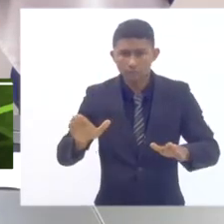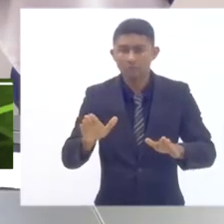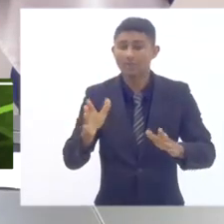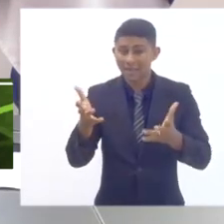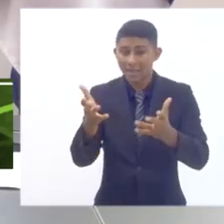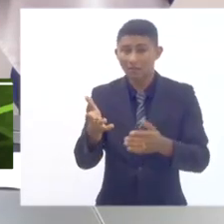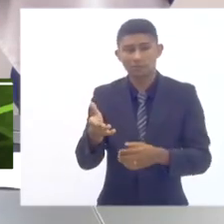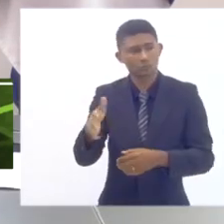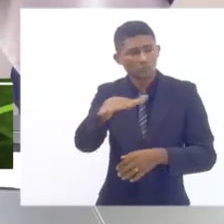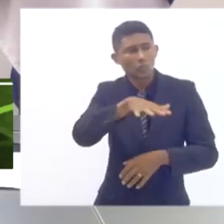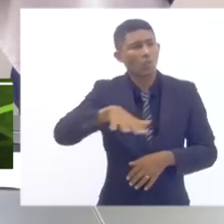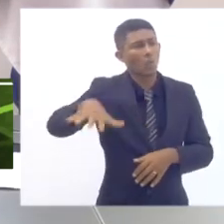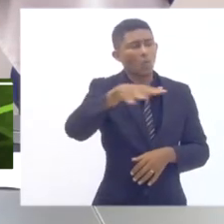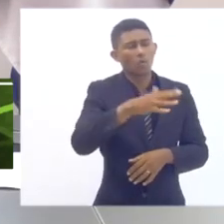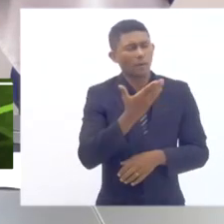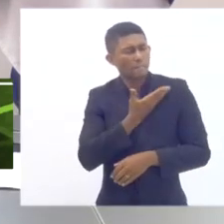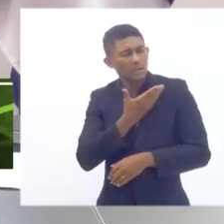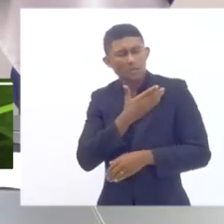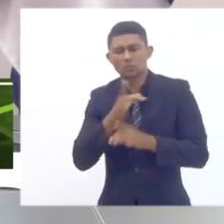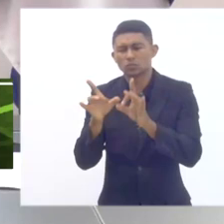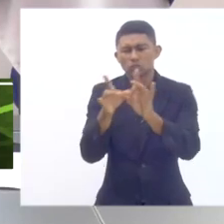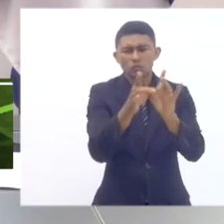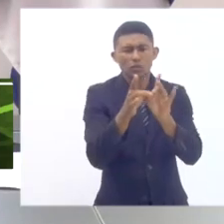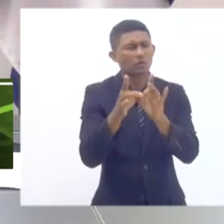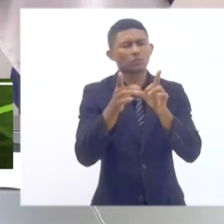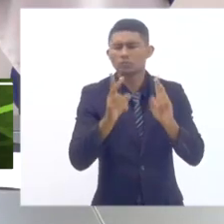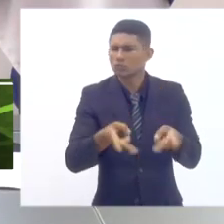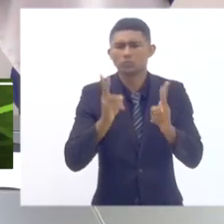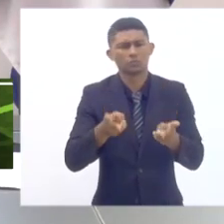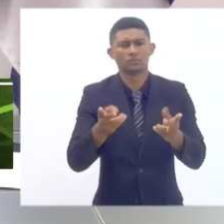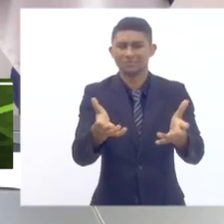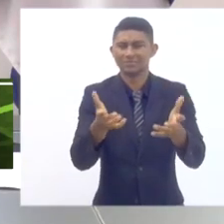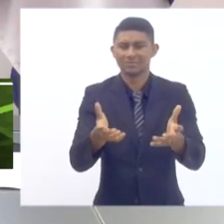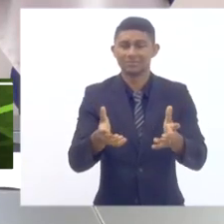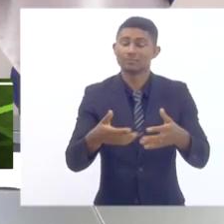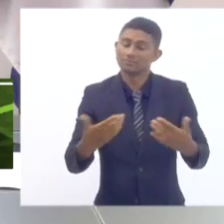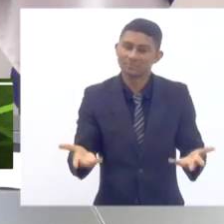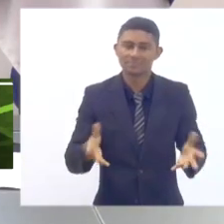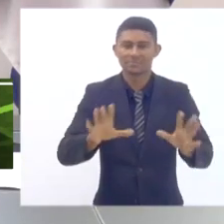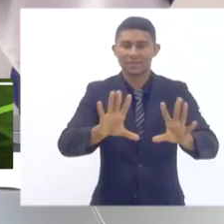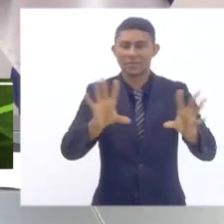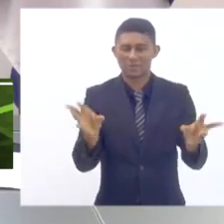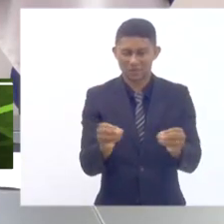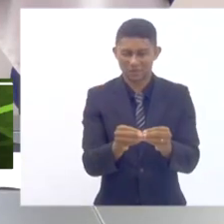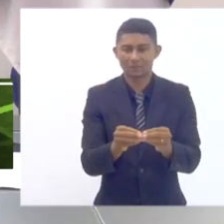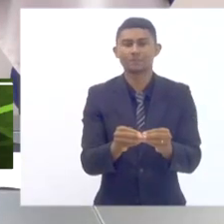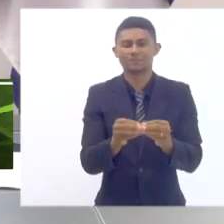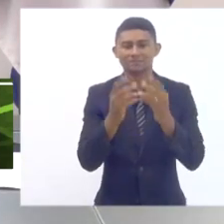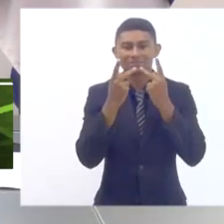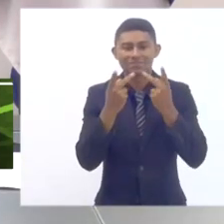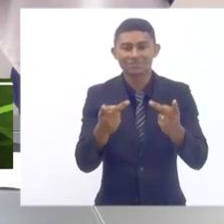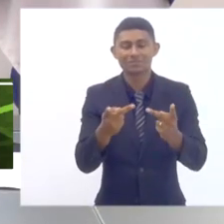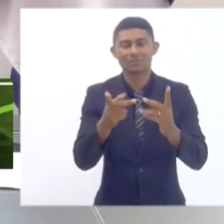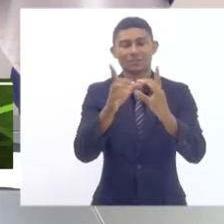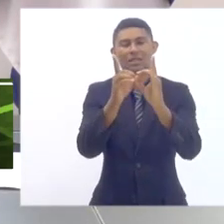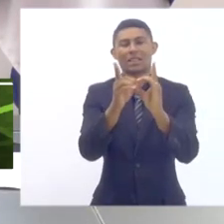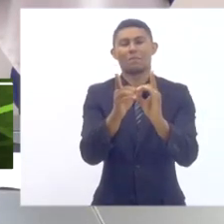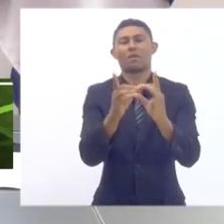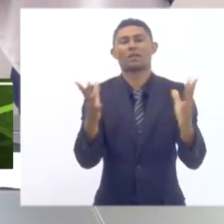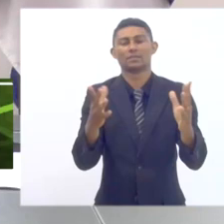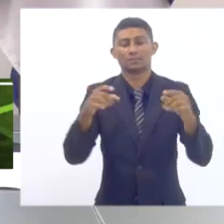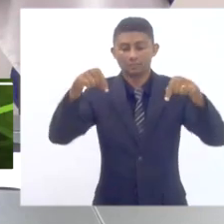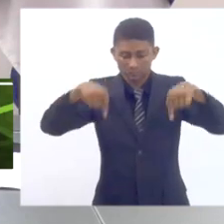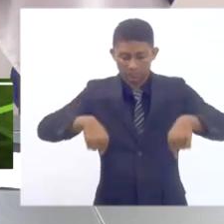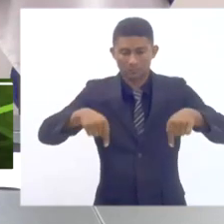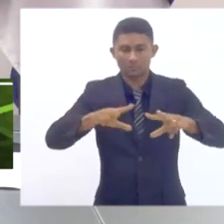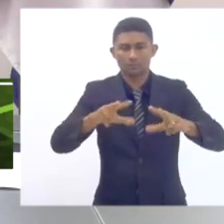amizade, o respeito, o dia a dia que a gente vive aqui. Então, concluindo, dizer que esse é o espírito democrático dessa comissão em especial,